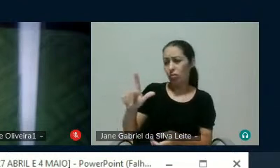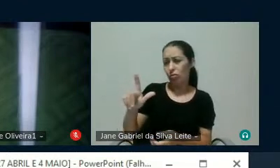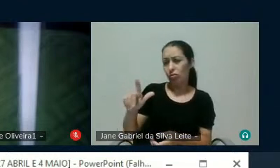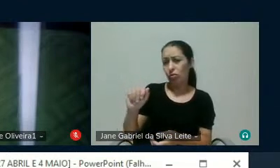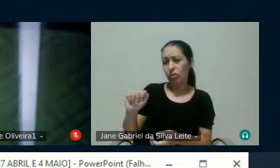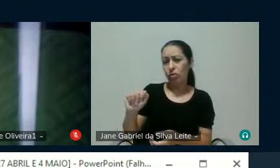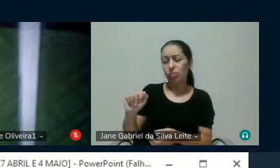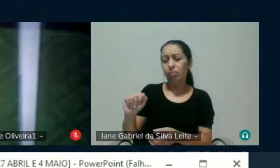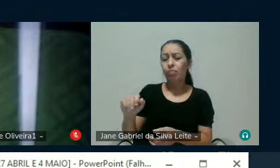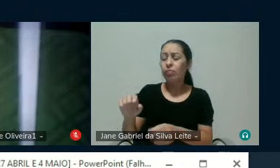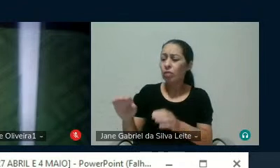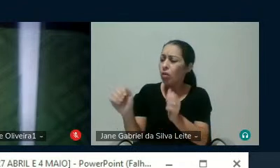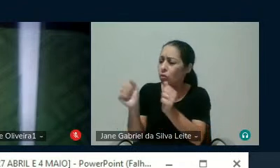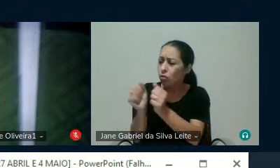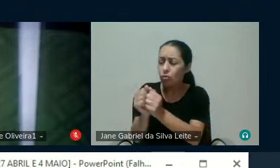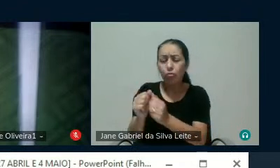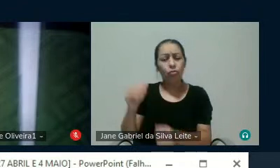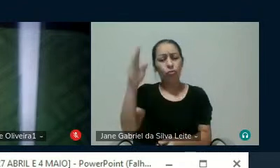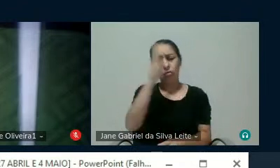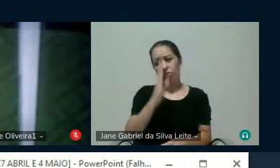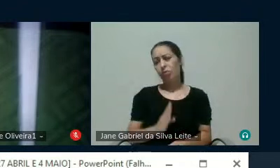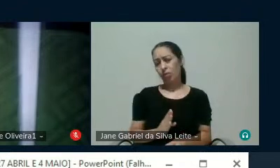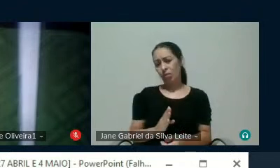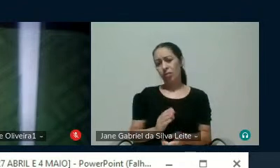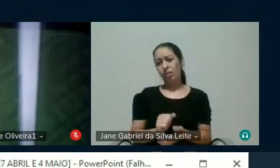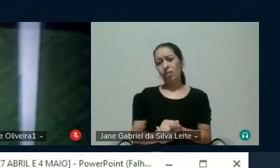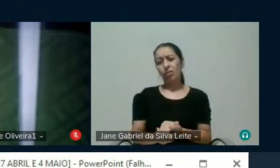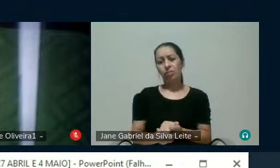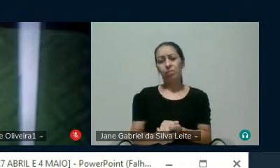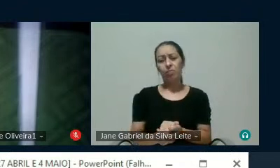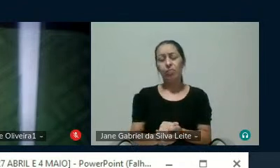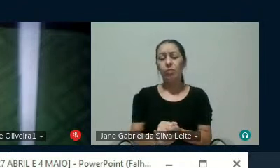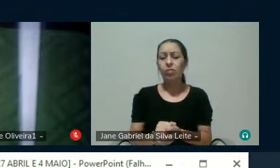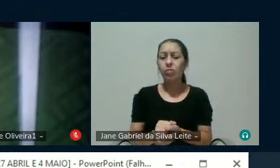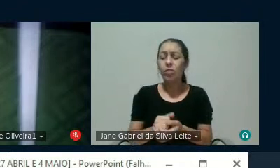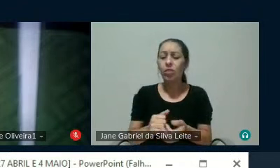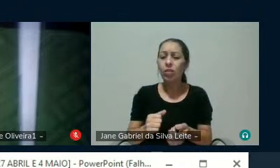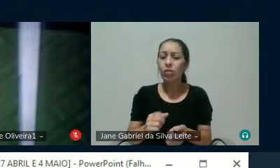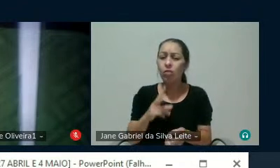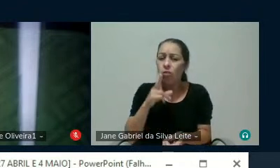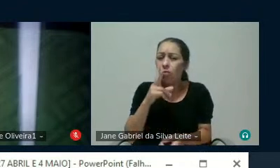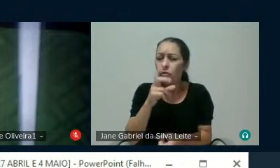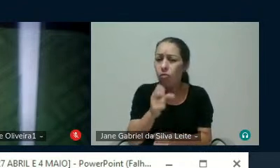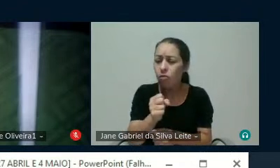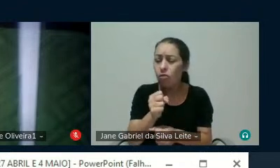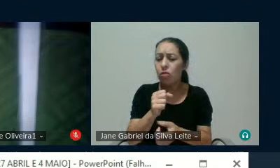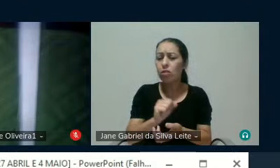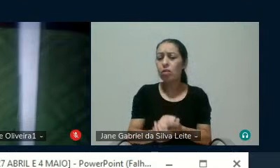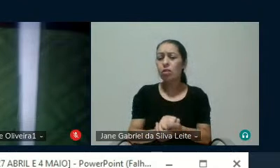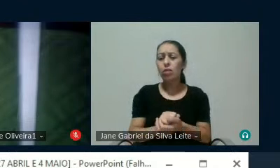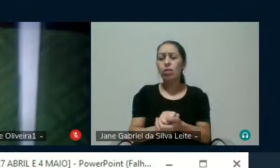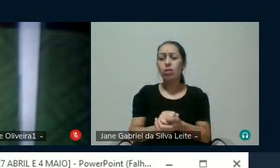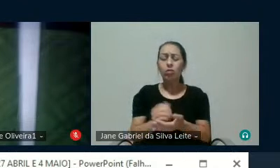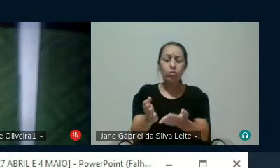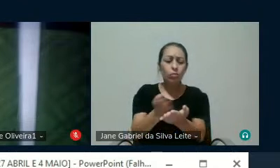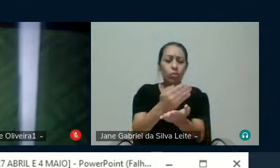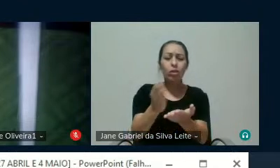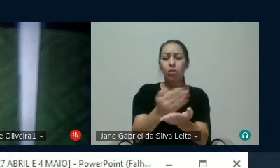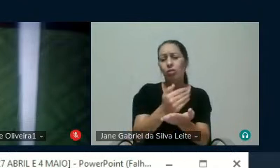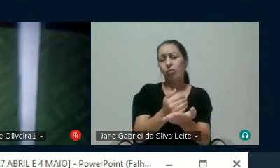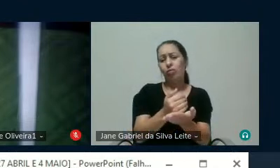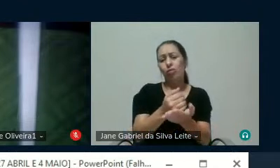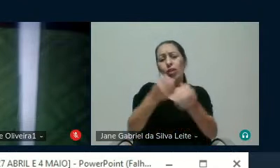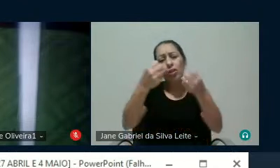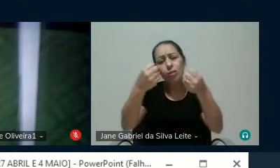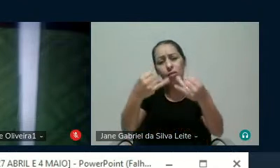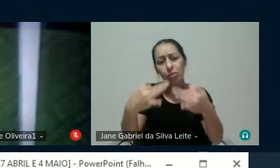literatura brasileira. Isso a Sutton Spence reforça a todo momento no livro dela, porque ela